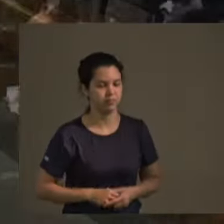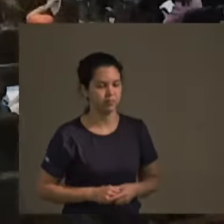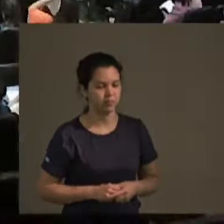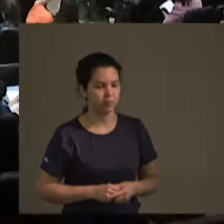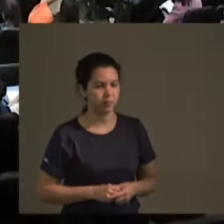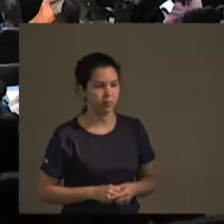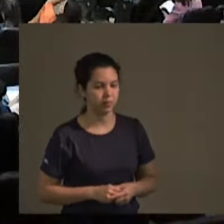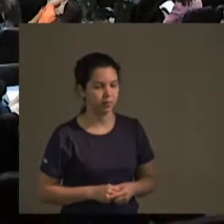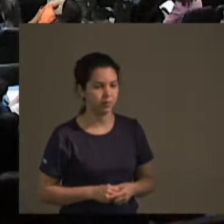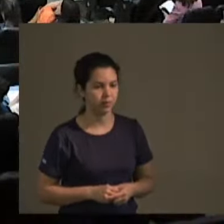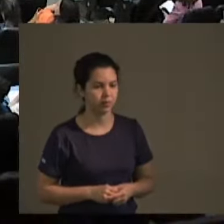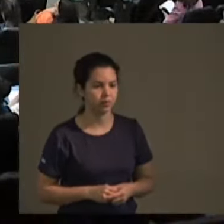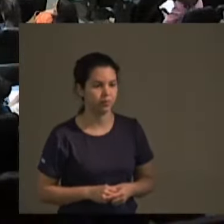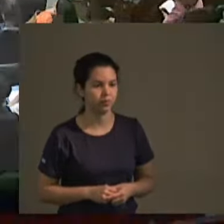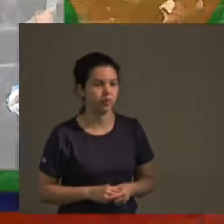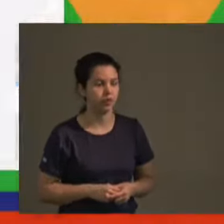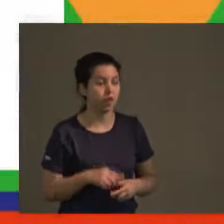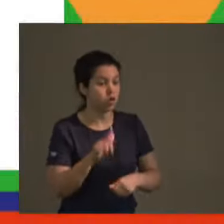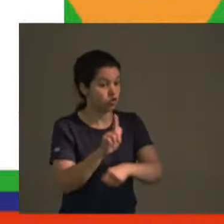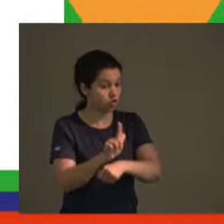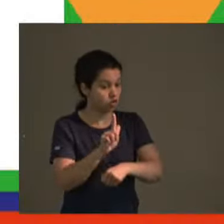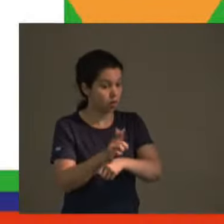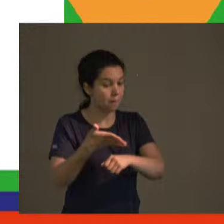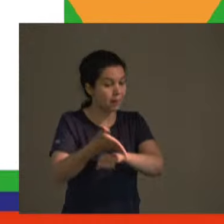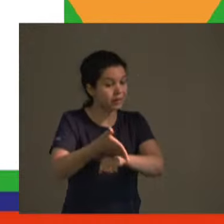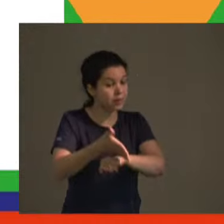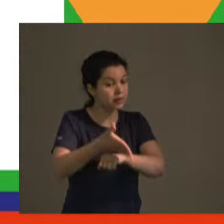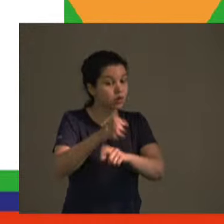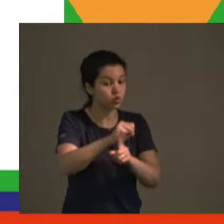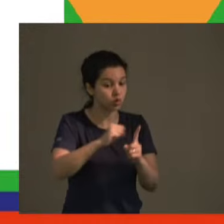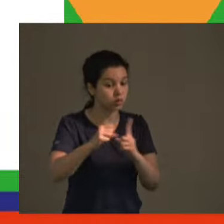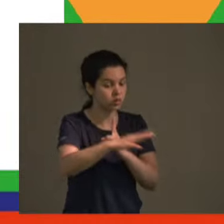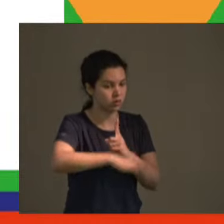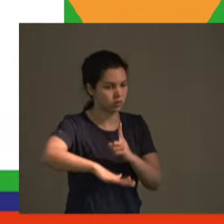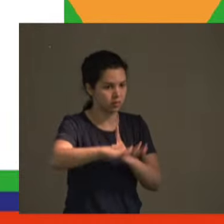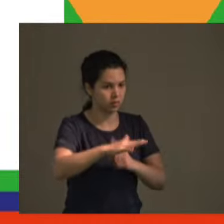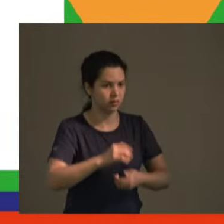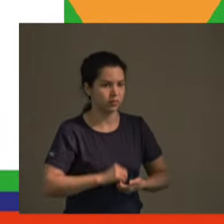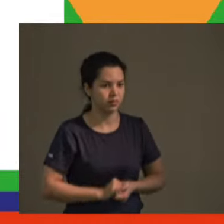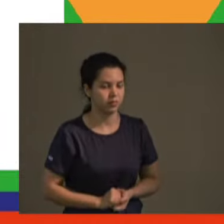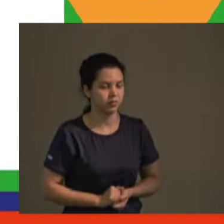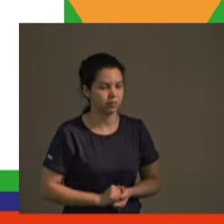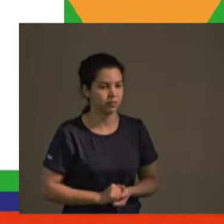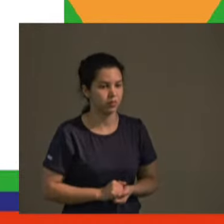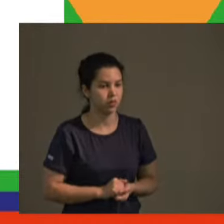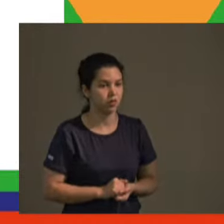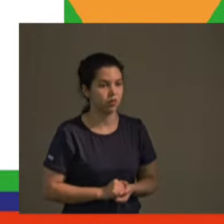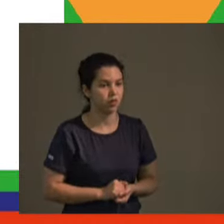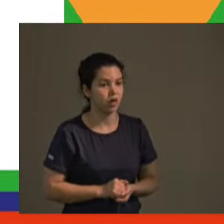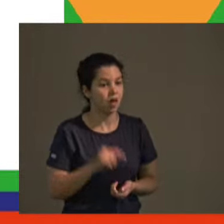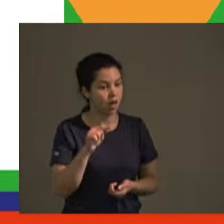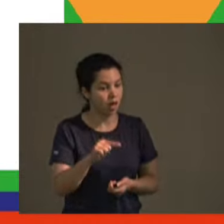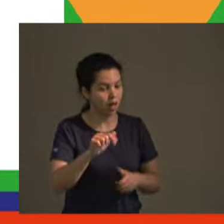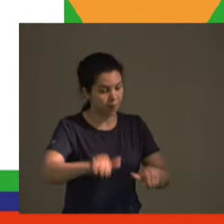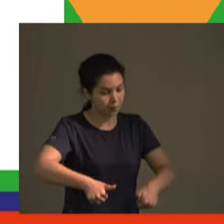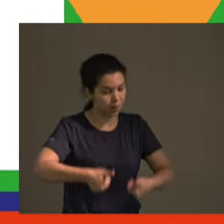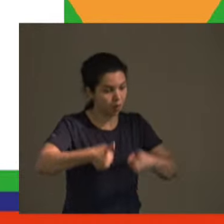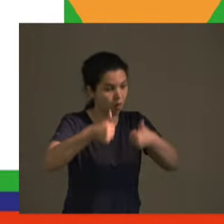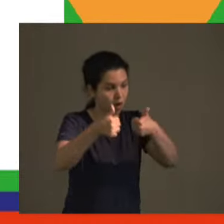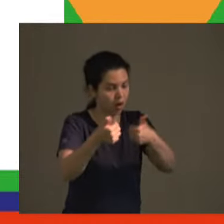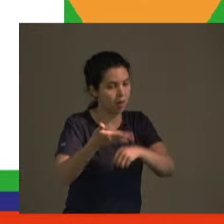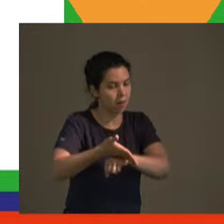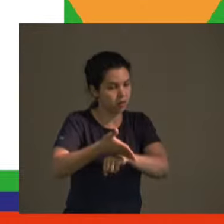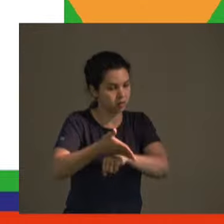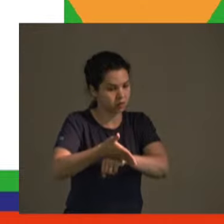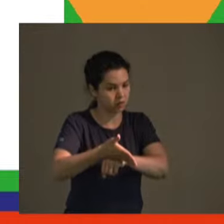Eixo gestão e participação social. Descrição: aprimorar a gestão pública para garantir plena participação